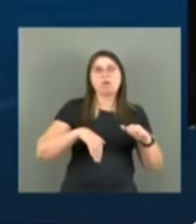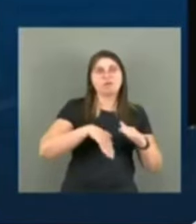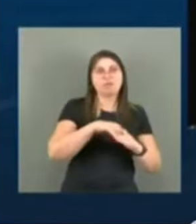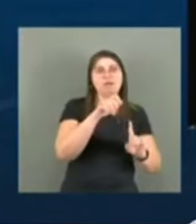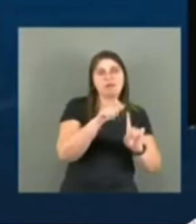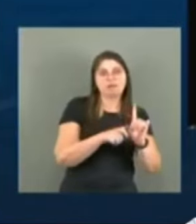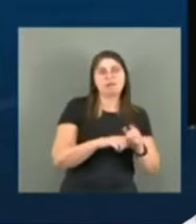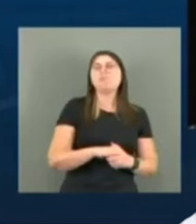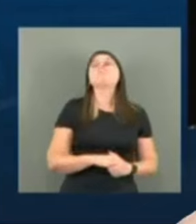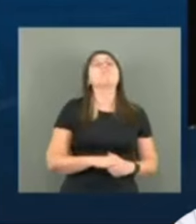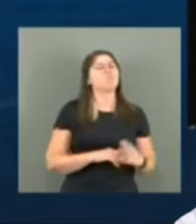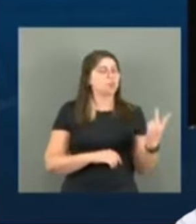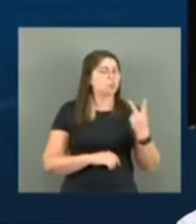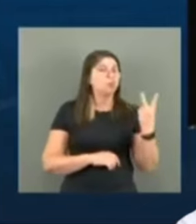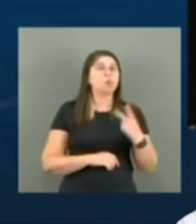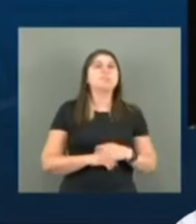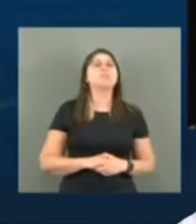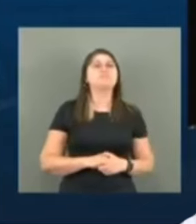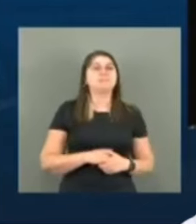Árbitros também.